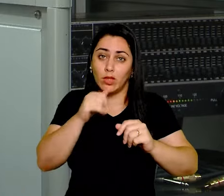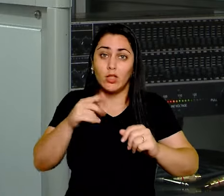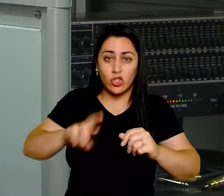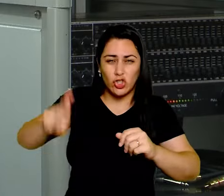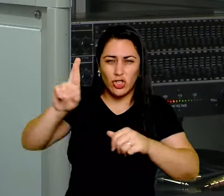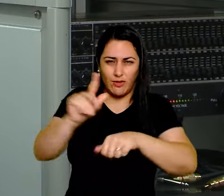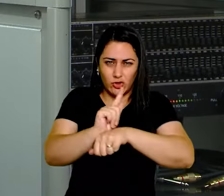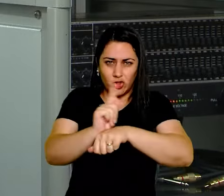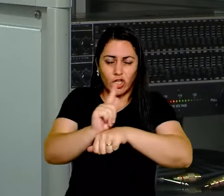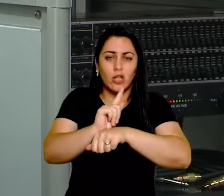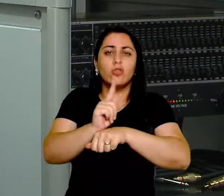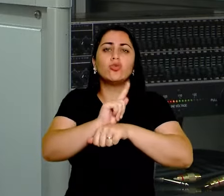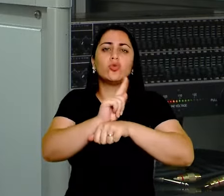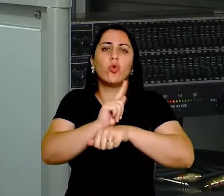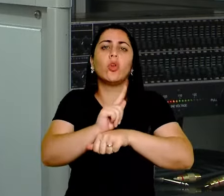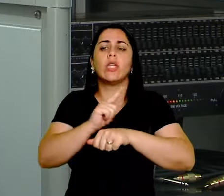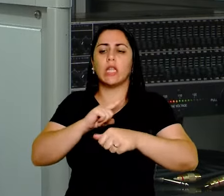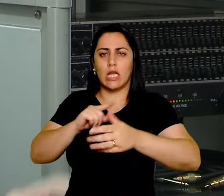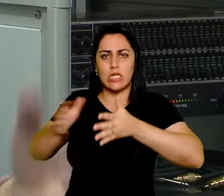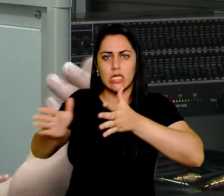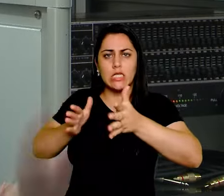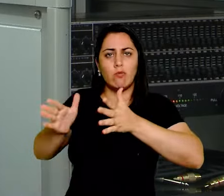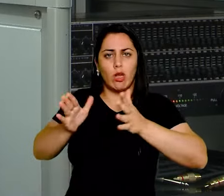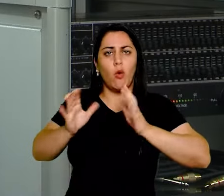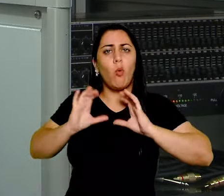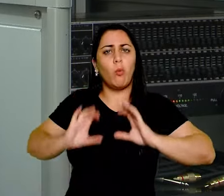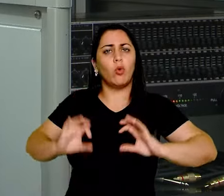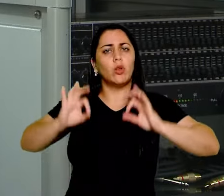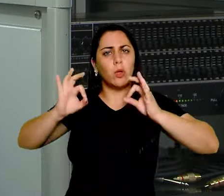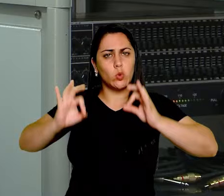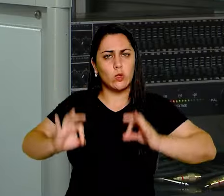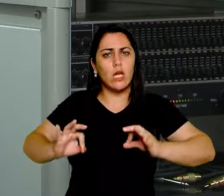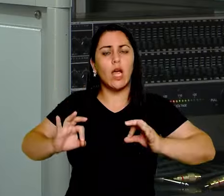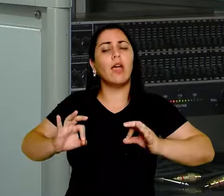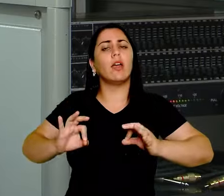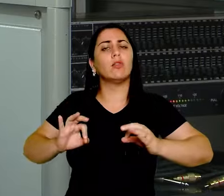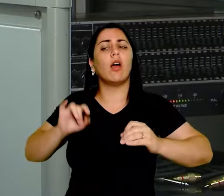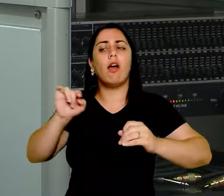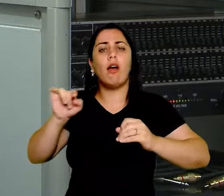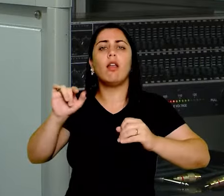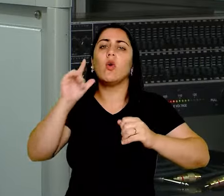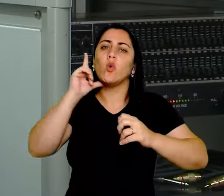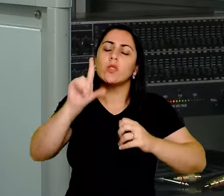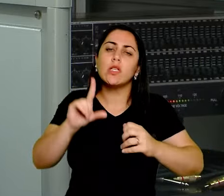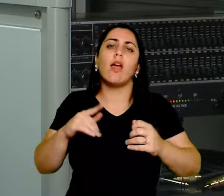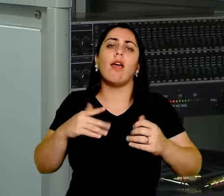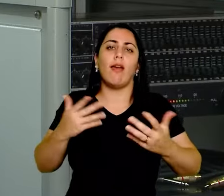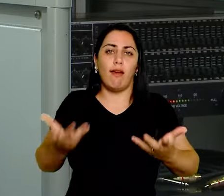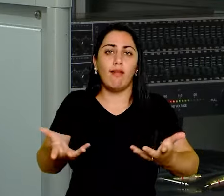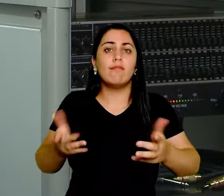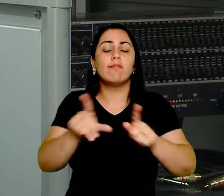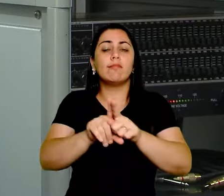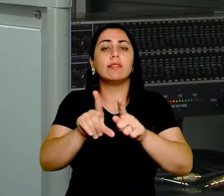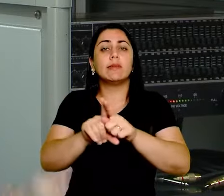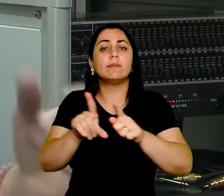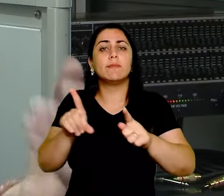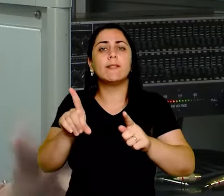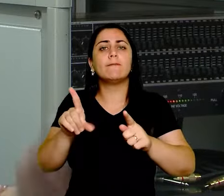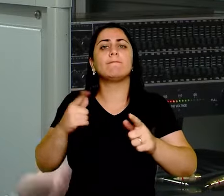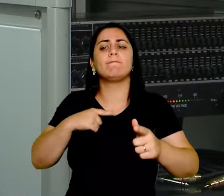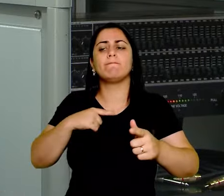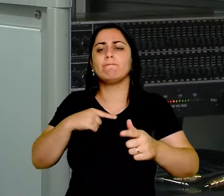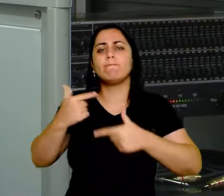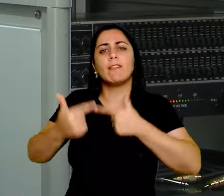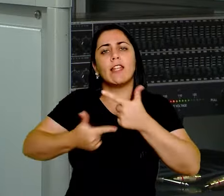tem um gestor que tem uma acessibilidade atitudinal, ele vai conseguir